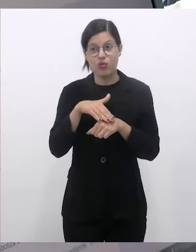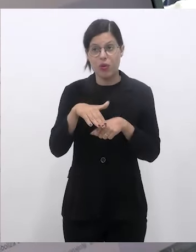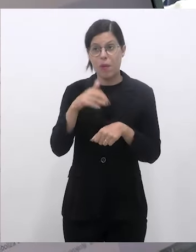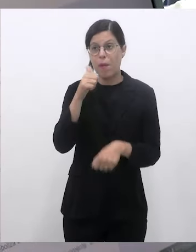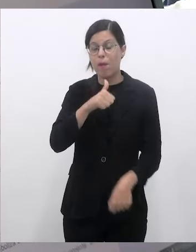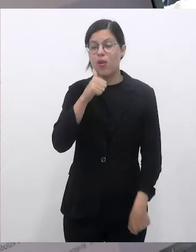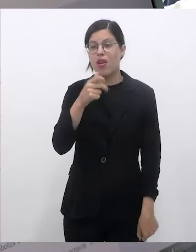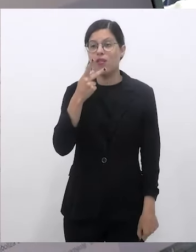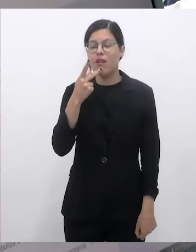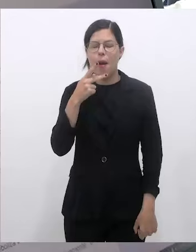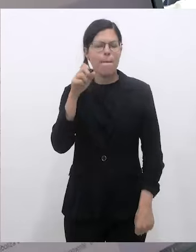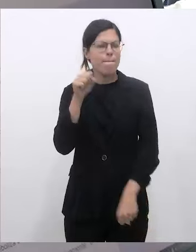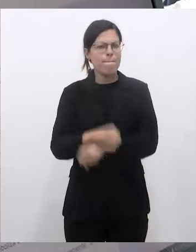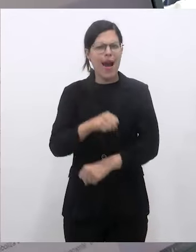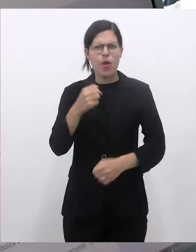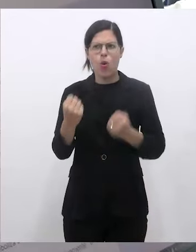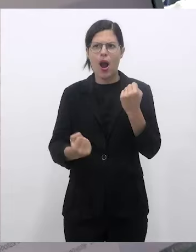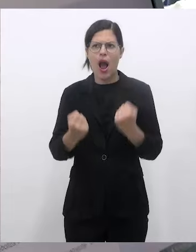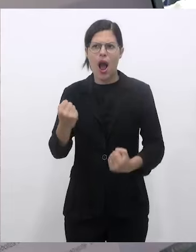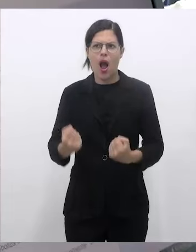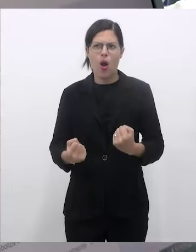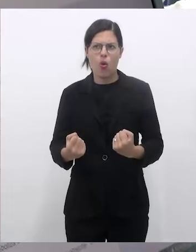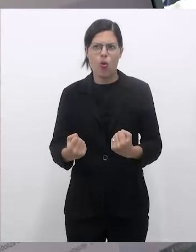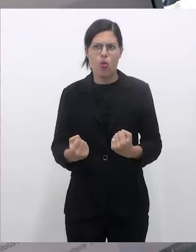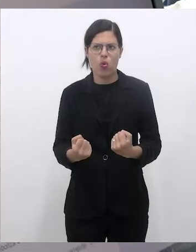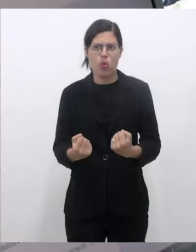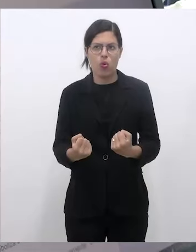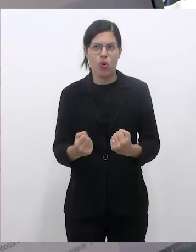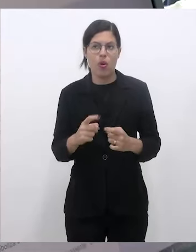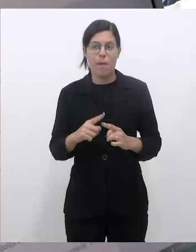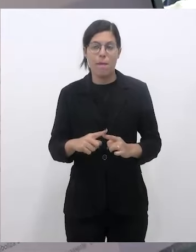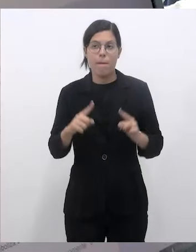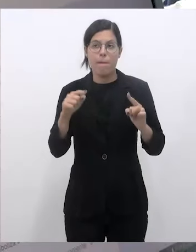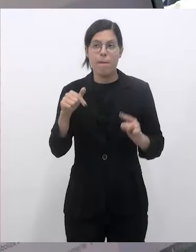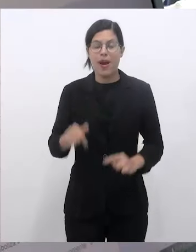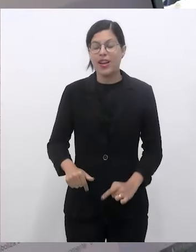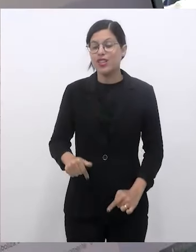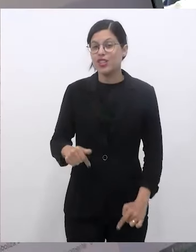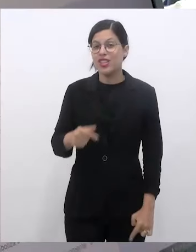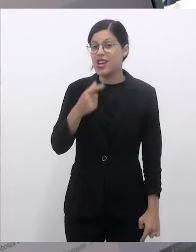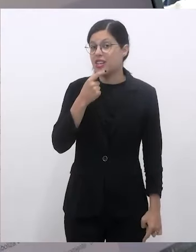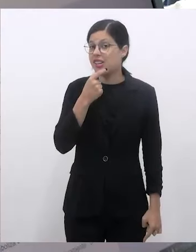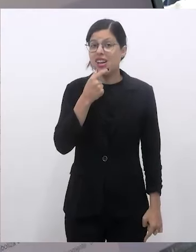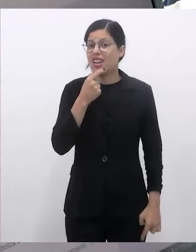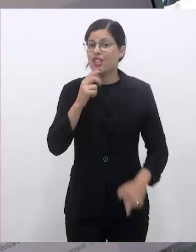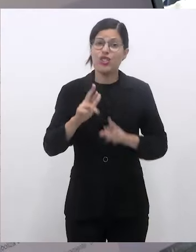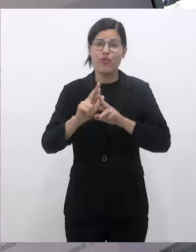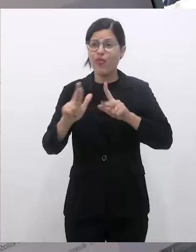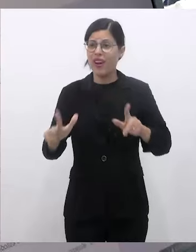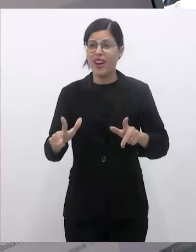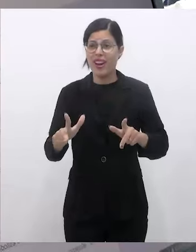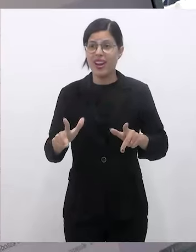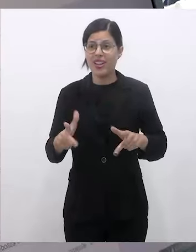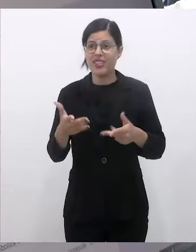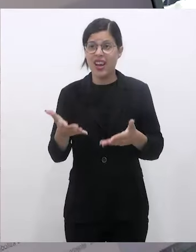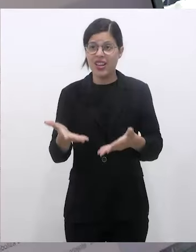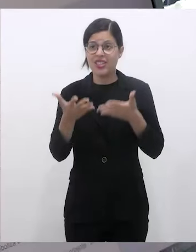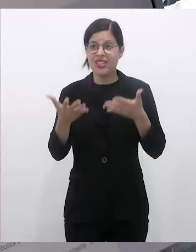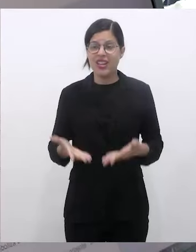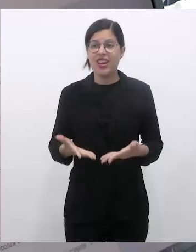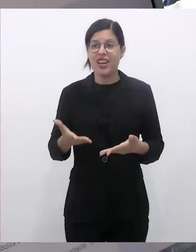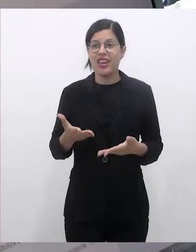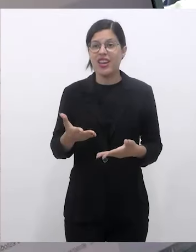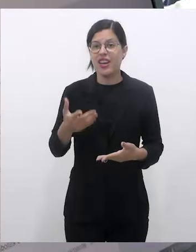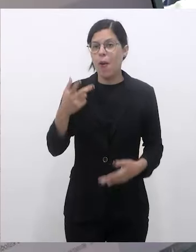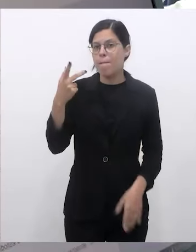a mulher falava assim, para o carro! Pare o carro. Só que no inglês era pull over. Só que eles quiseram pegar a